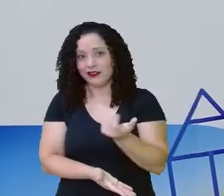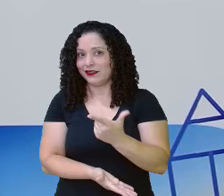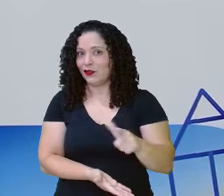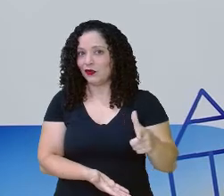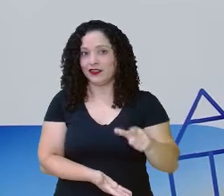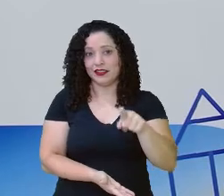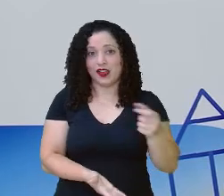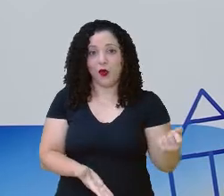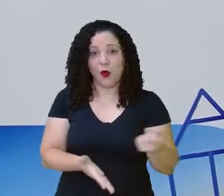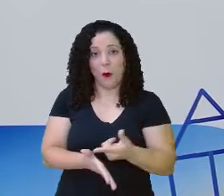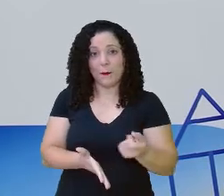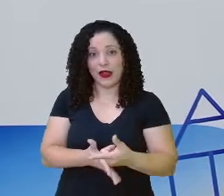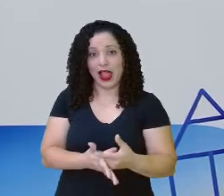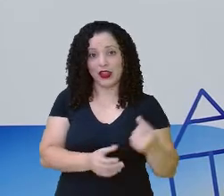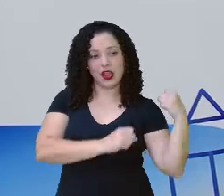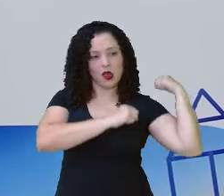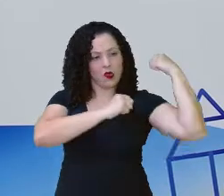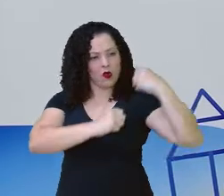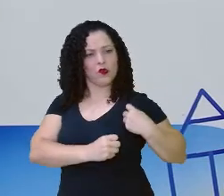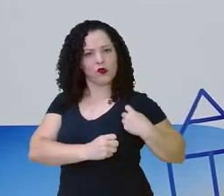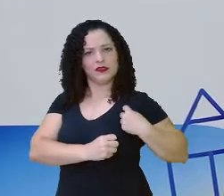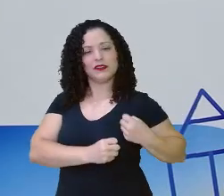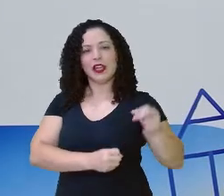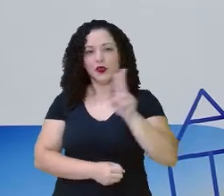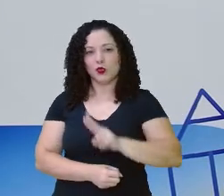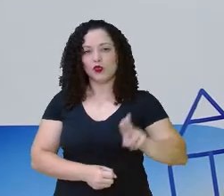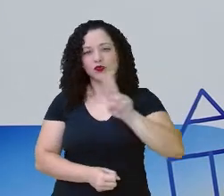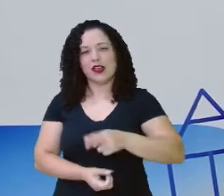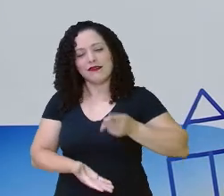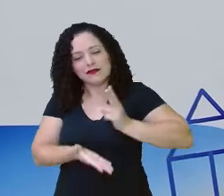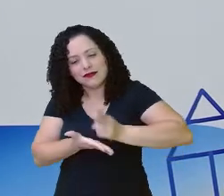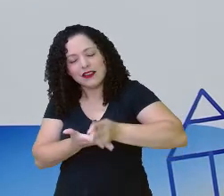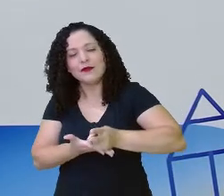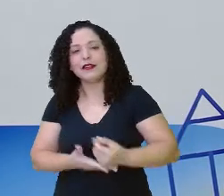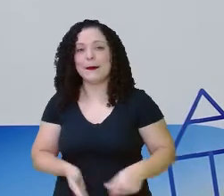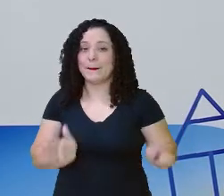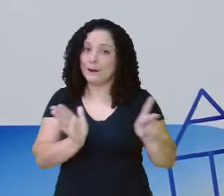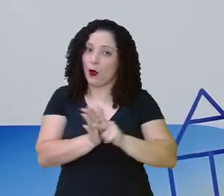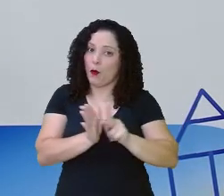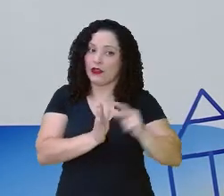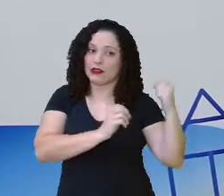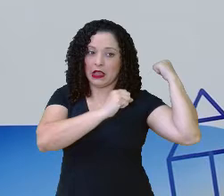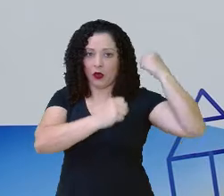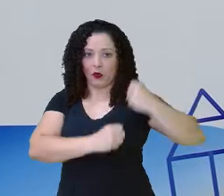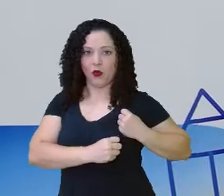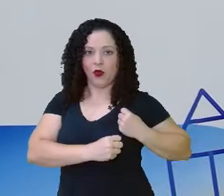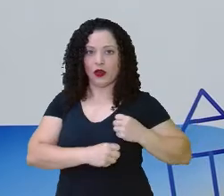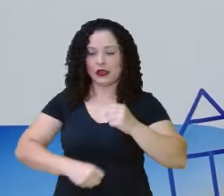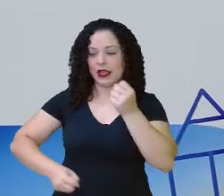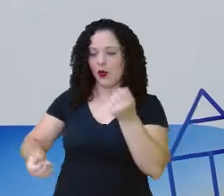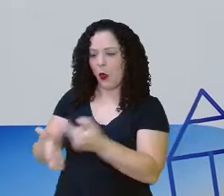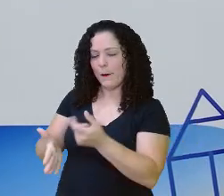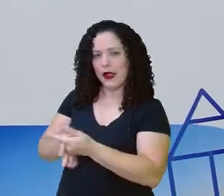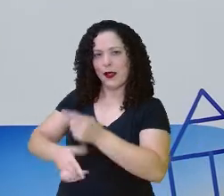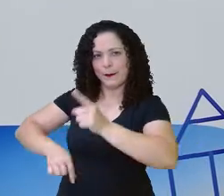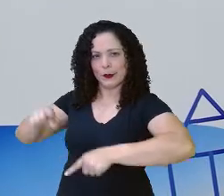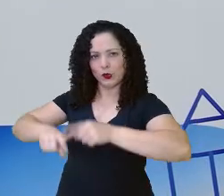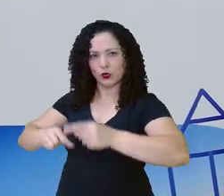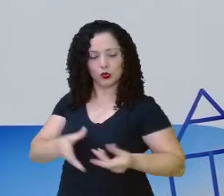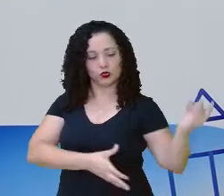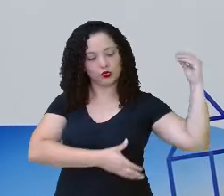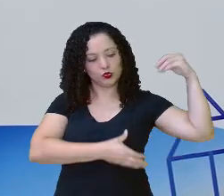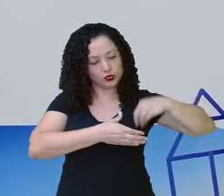comprar uma sacola e ficar sempre utilizando, que seria o correto, você levar já a sua sacola para colocar as suas compras.